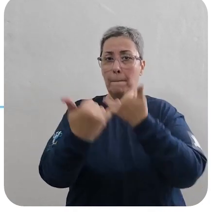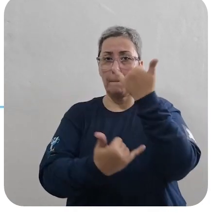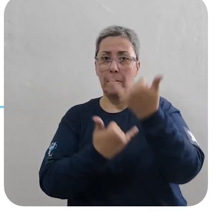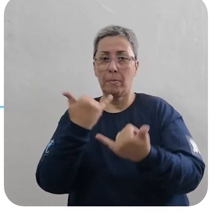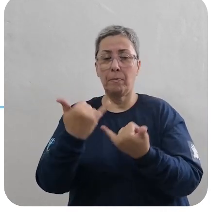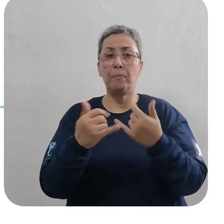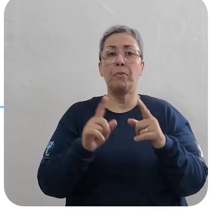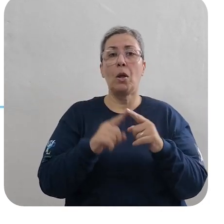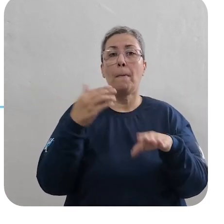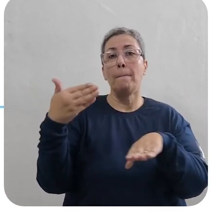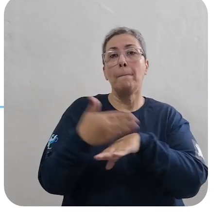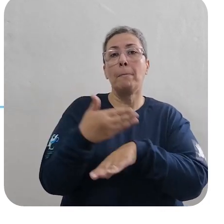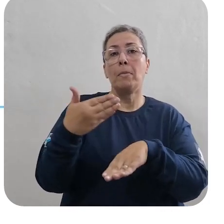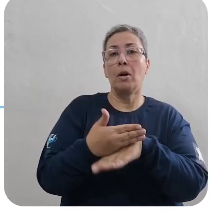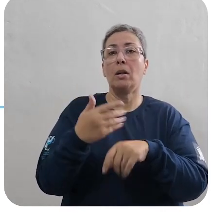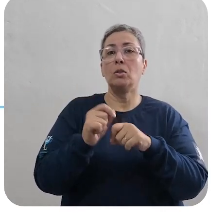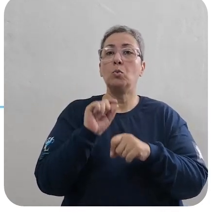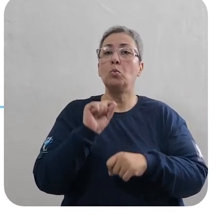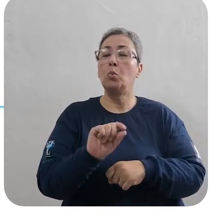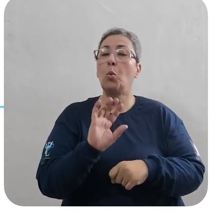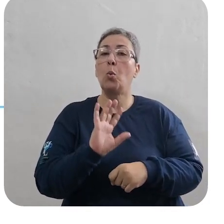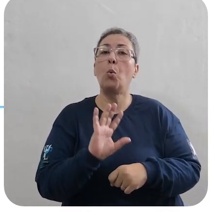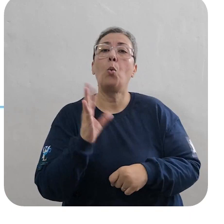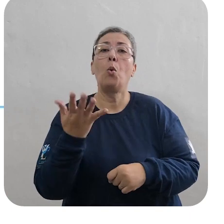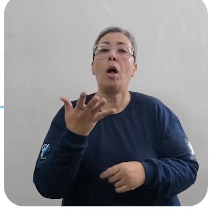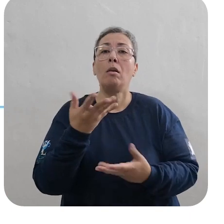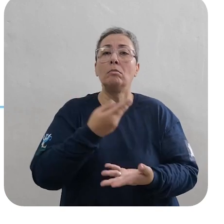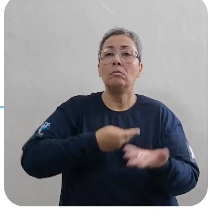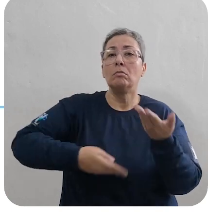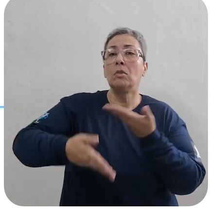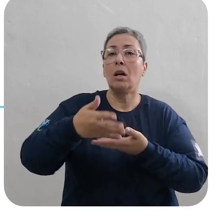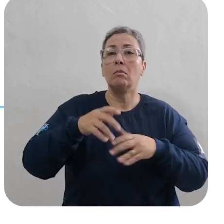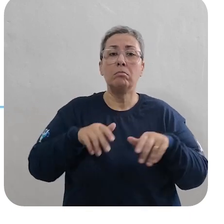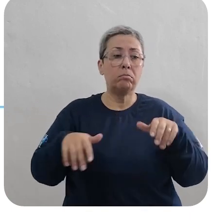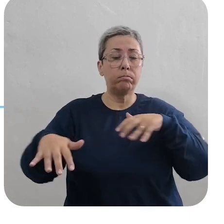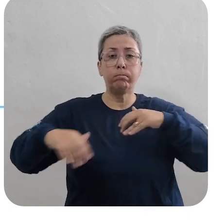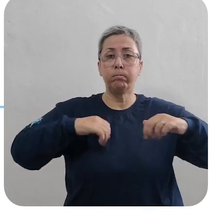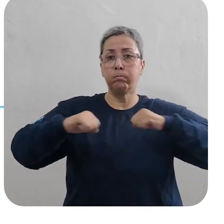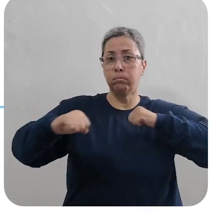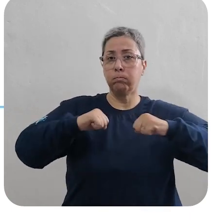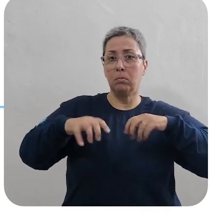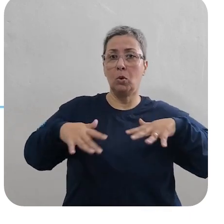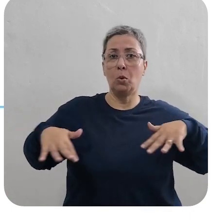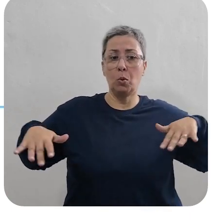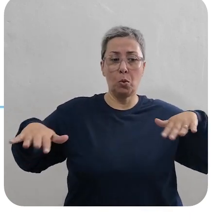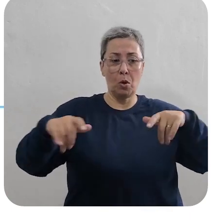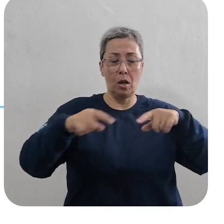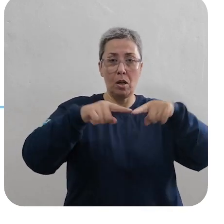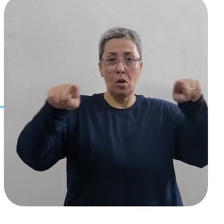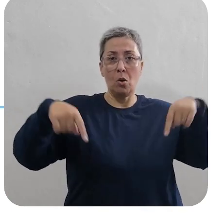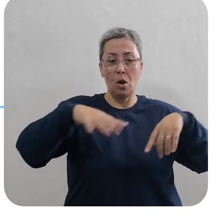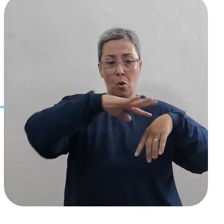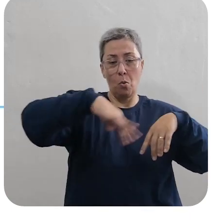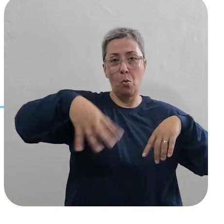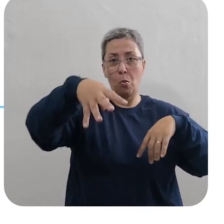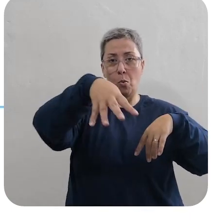lúdicas. Participar de situações que envolvam a movimentação sobre a malha